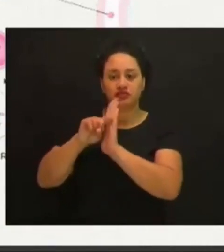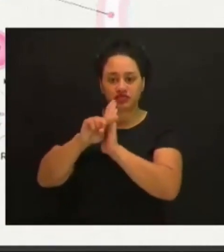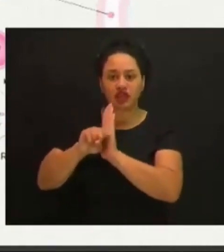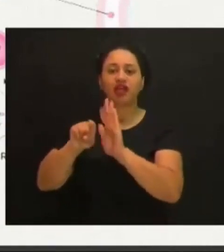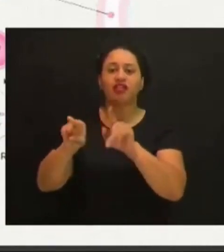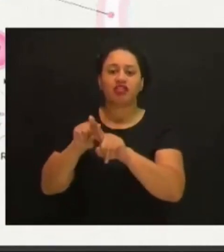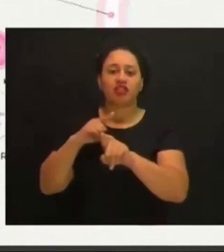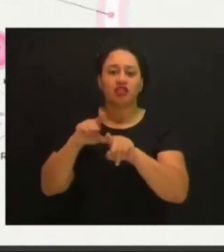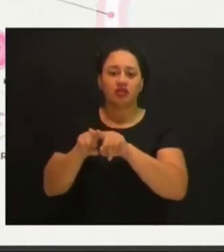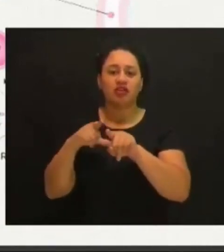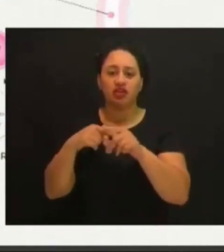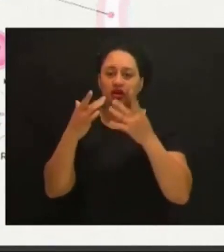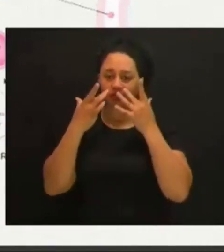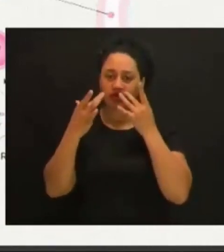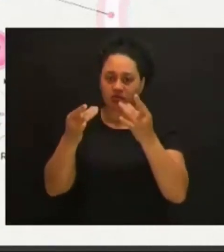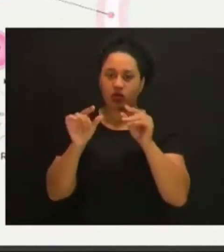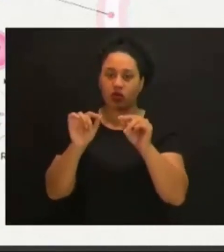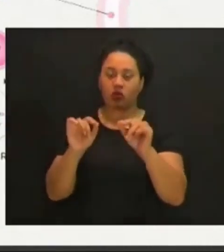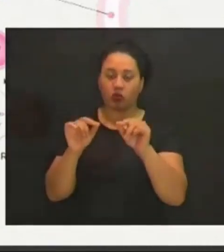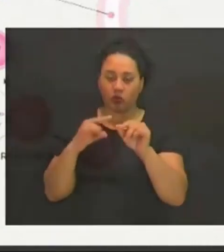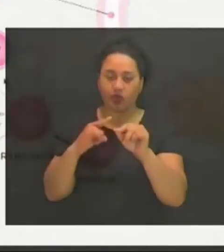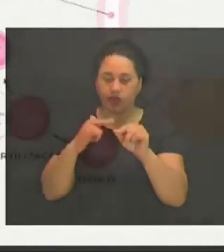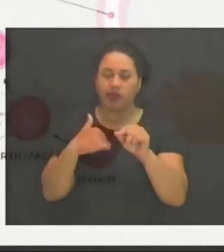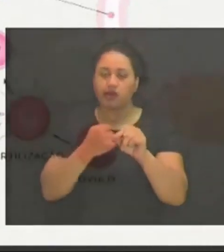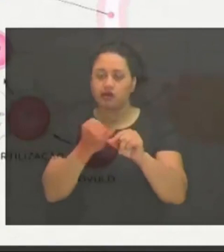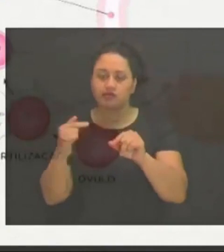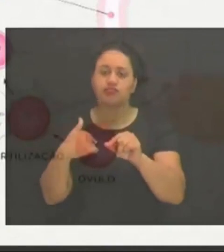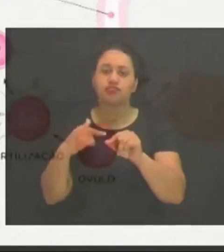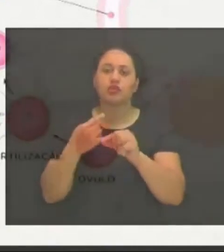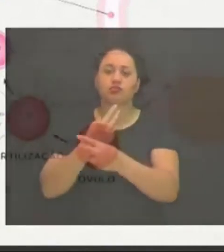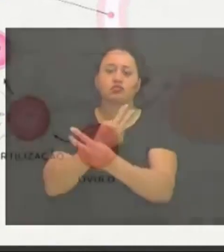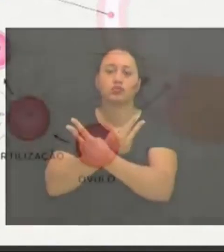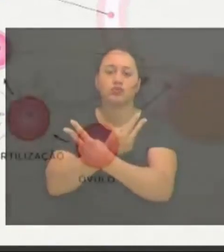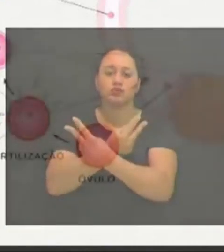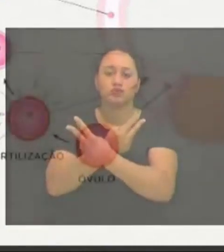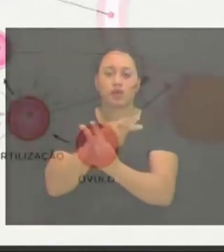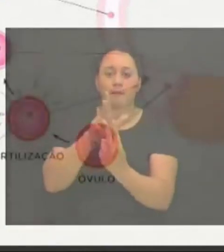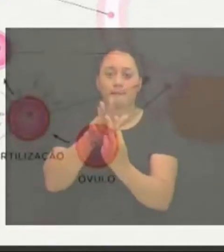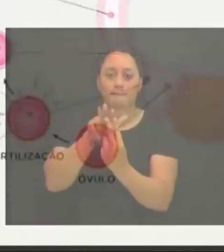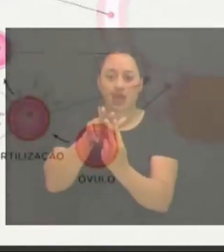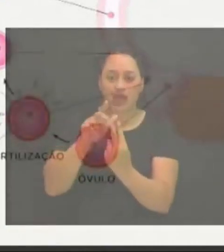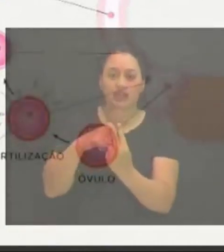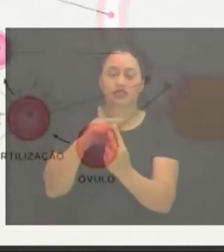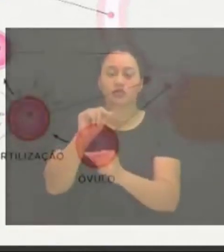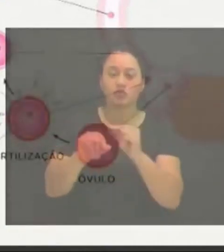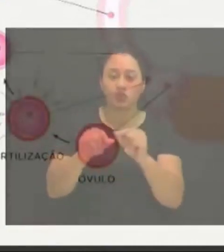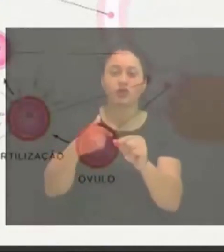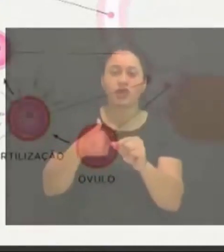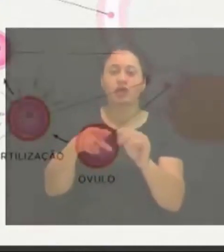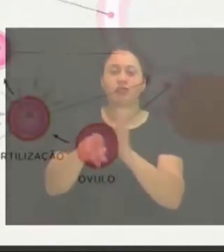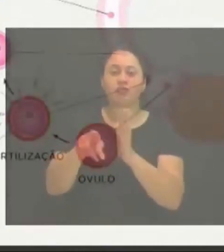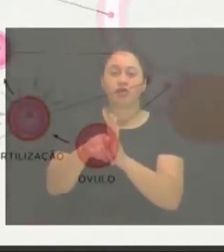Naquela fração de segundo em que os cromossomos formam pares, o sexo da nova criança será